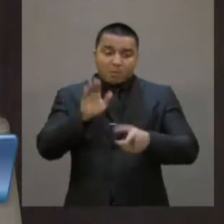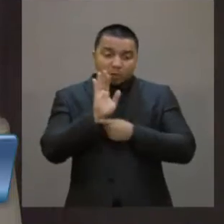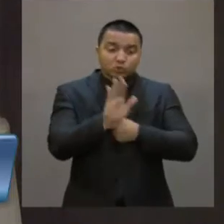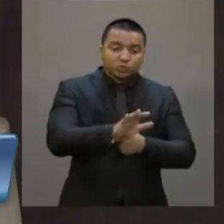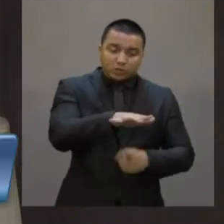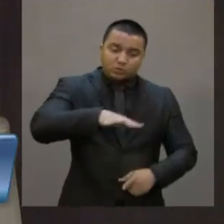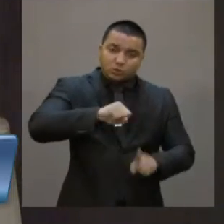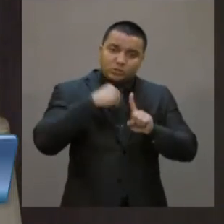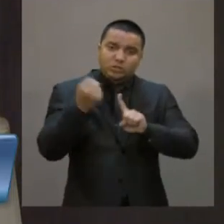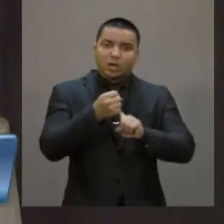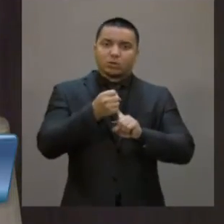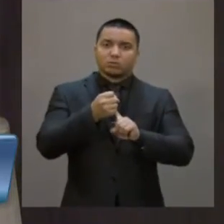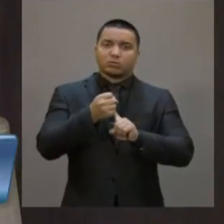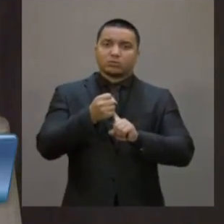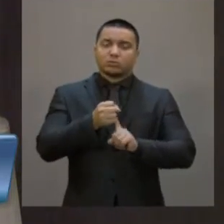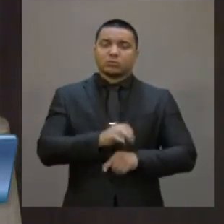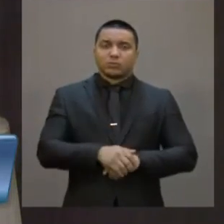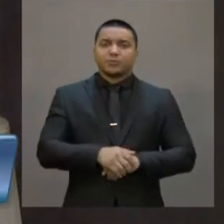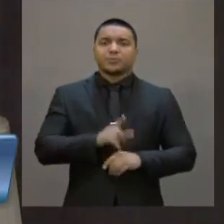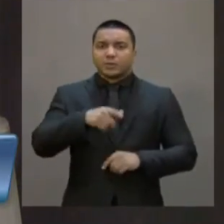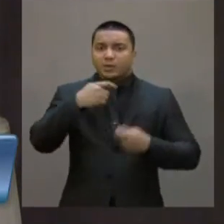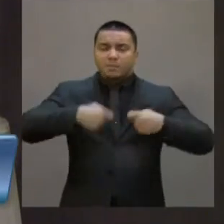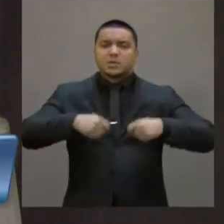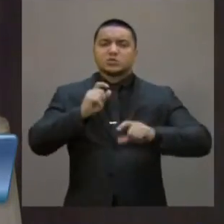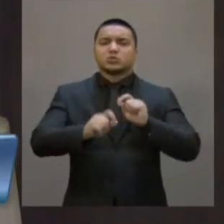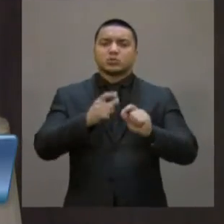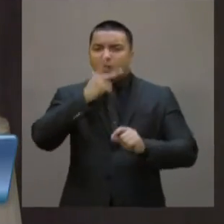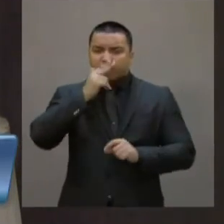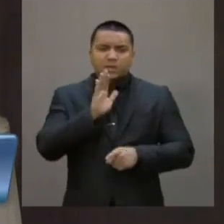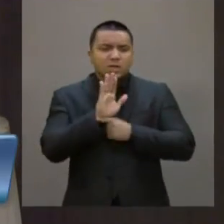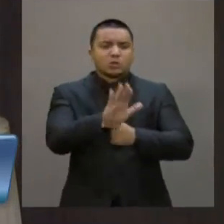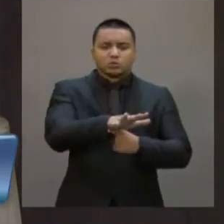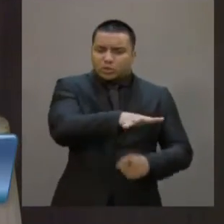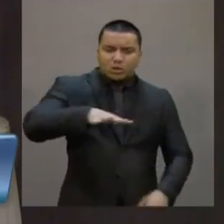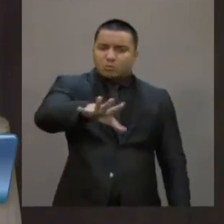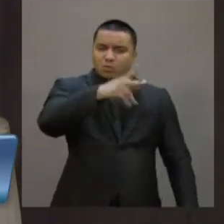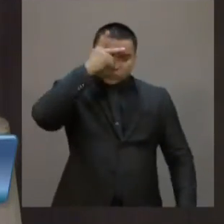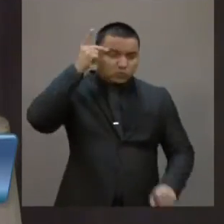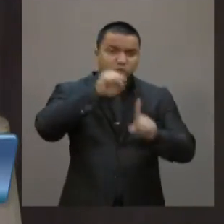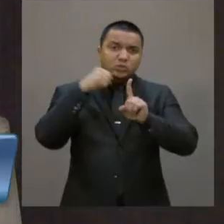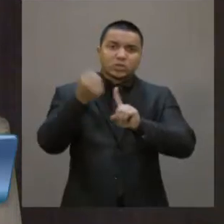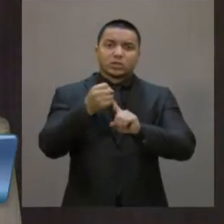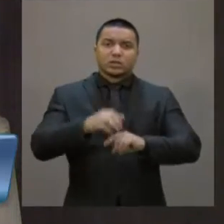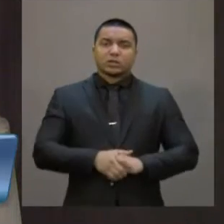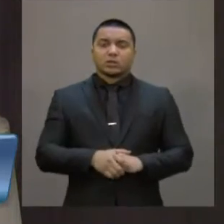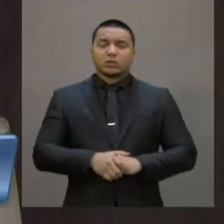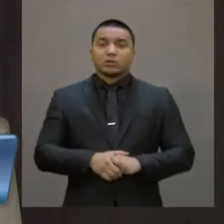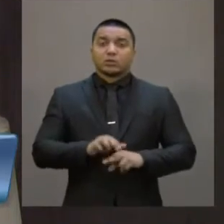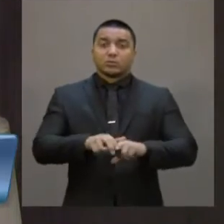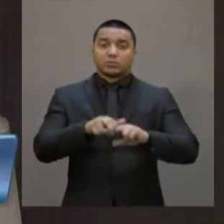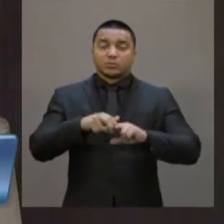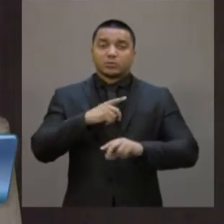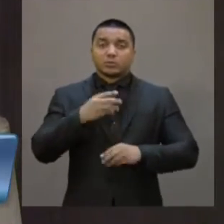Não no sentido formal, mas no sentido material, deve prestar serviço ao público. Portanto, eu quero